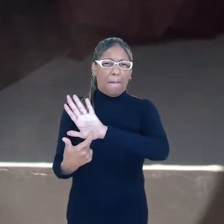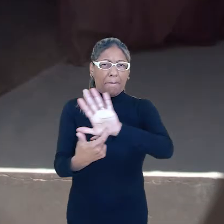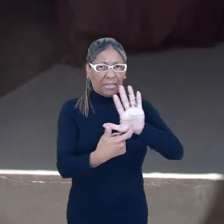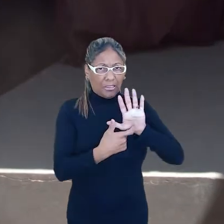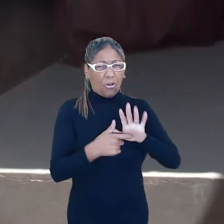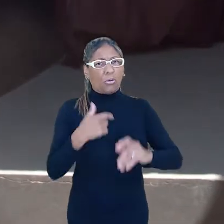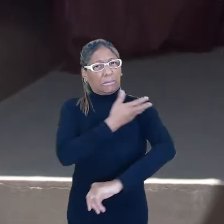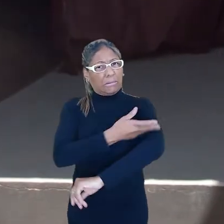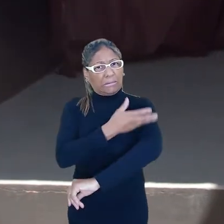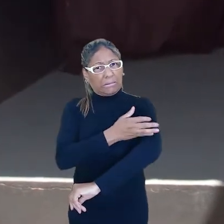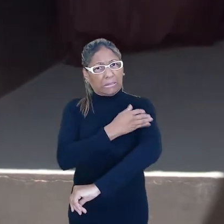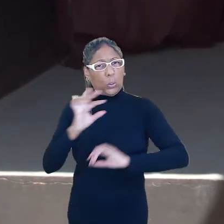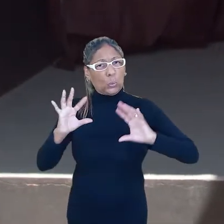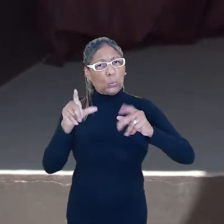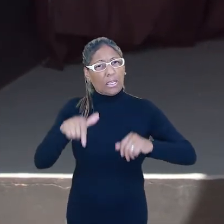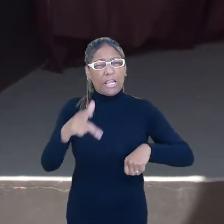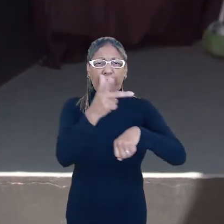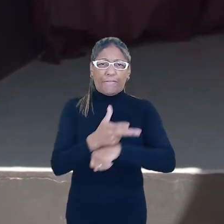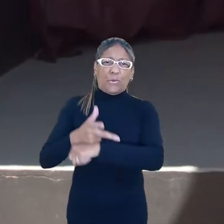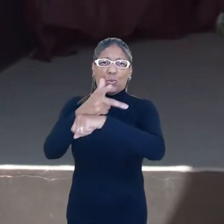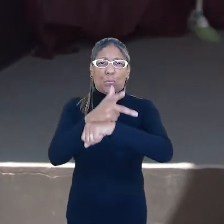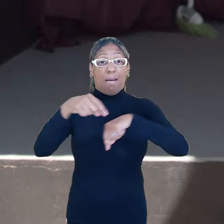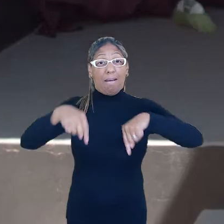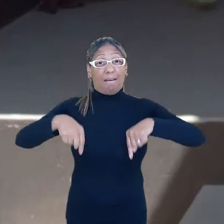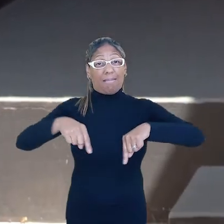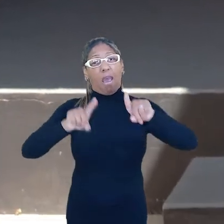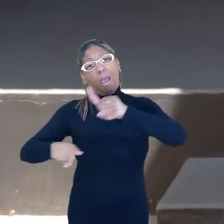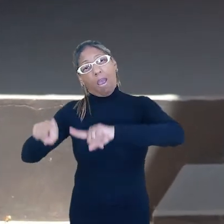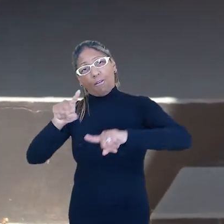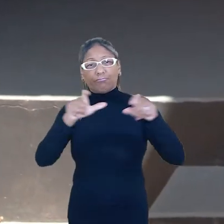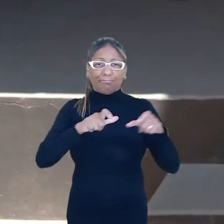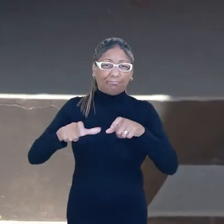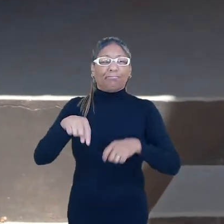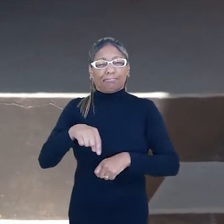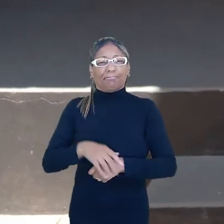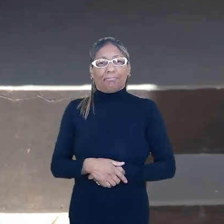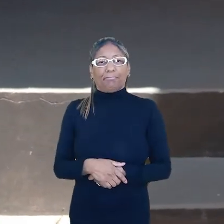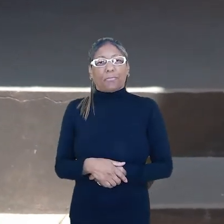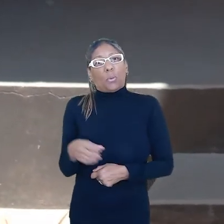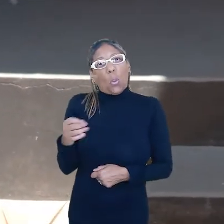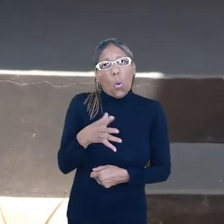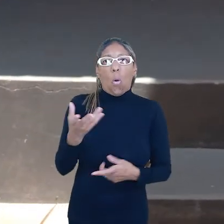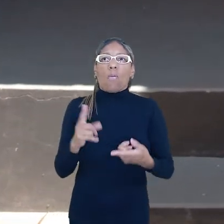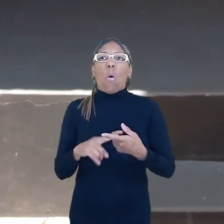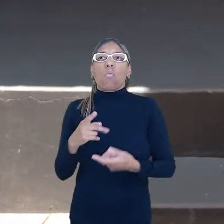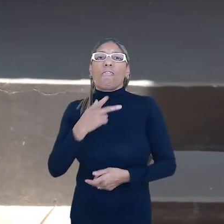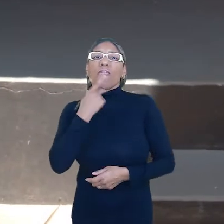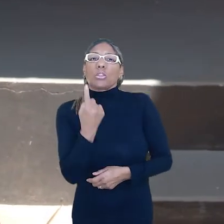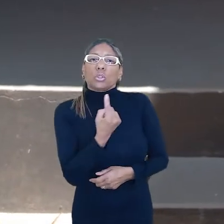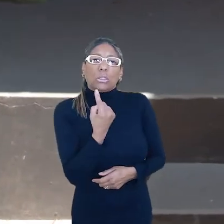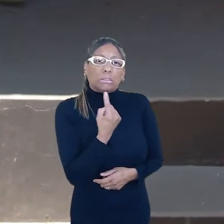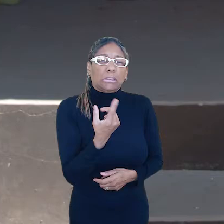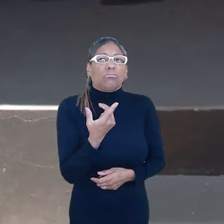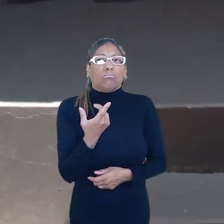proteção. Nós fazemos nossos ensaios e quando nós precisamos filmar alguma cena, algum monólogo